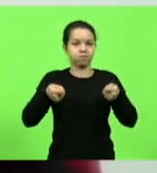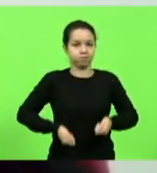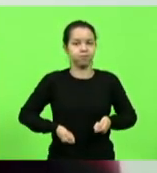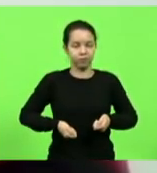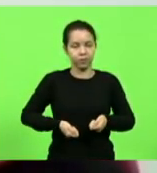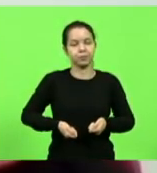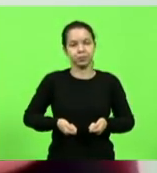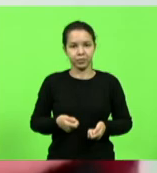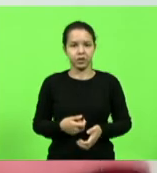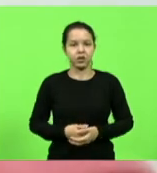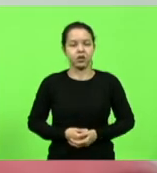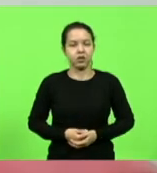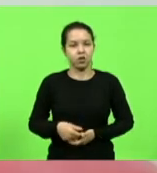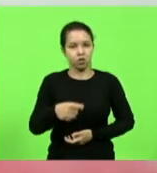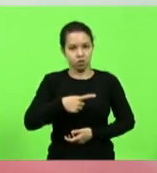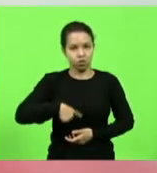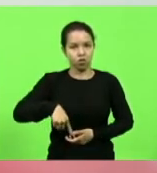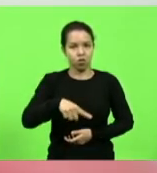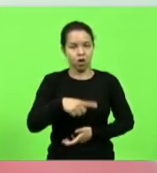essa é a nota em relação